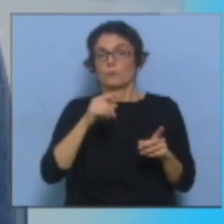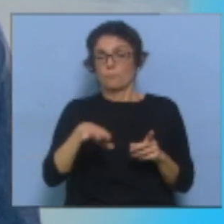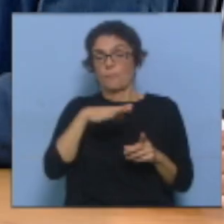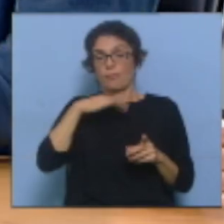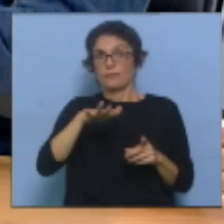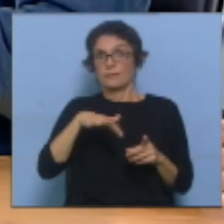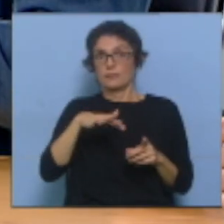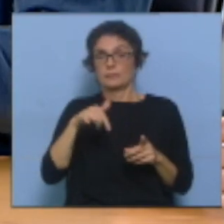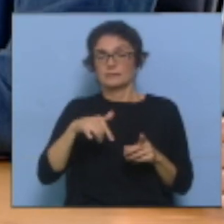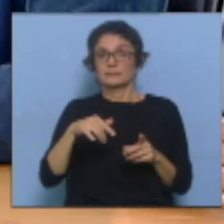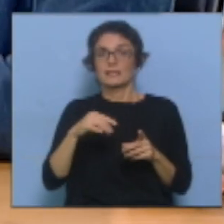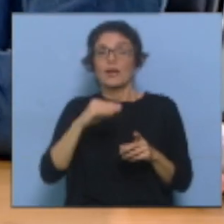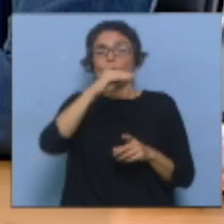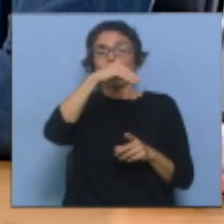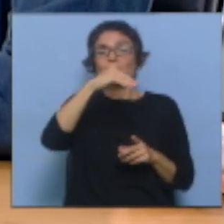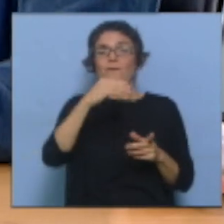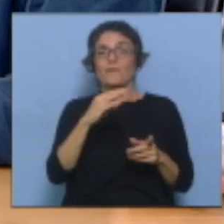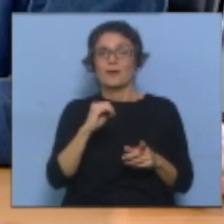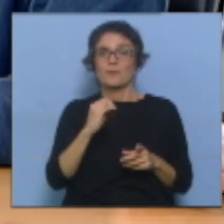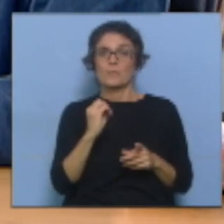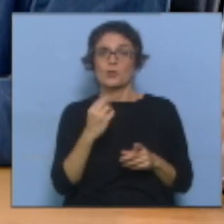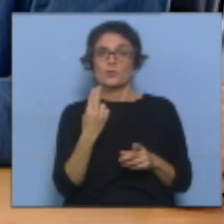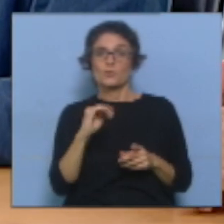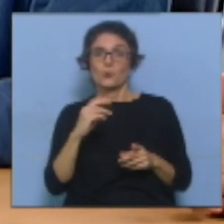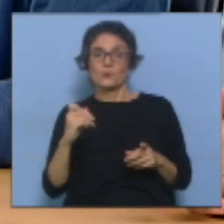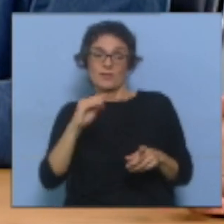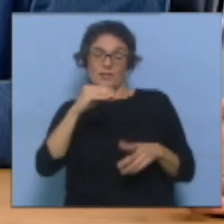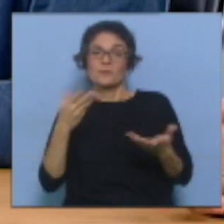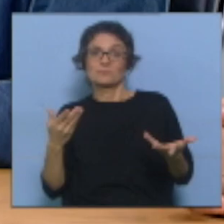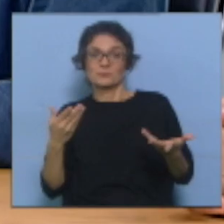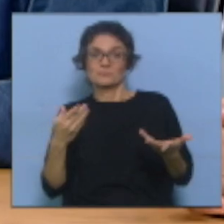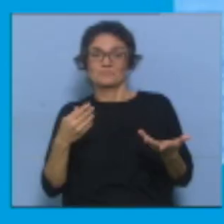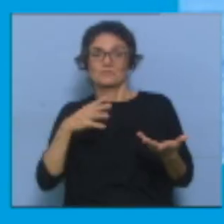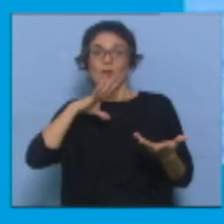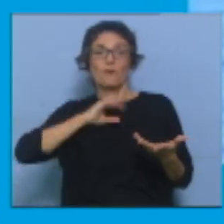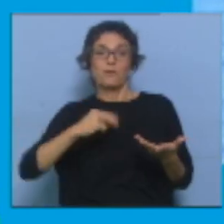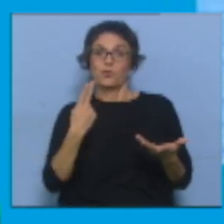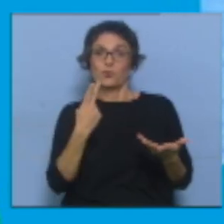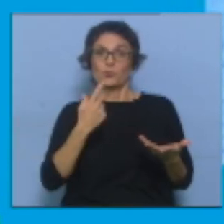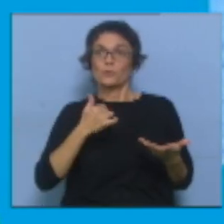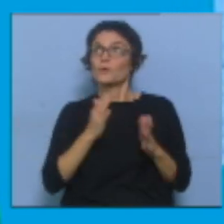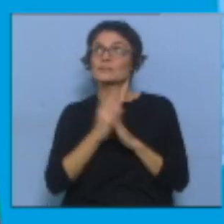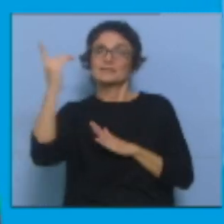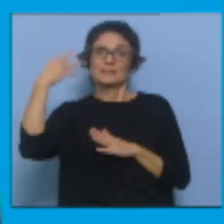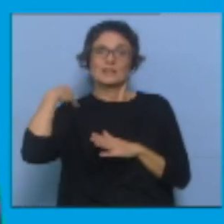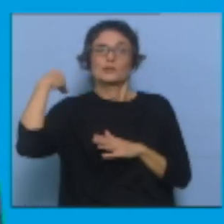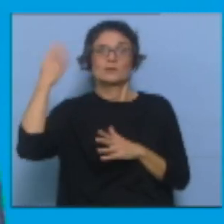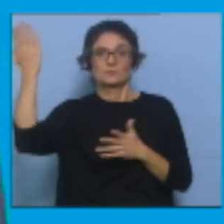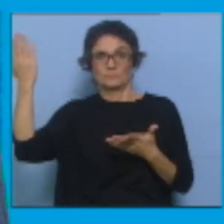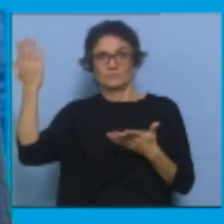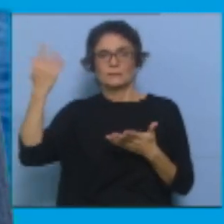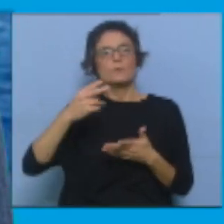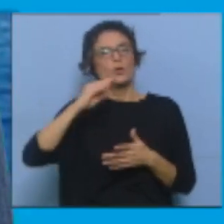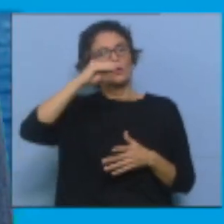e da família Sousa chamou estes filhos, que também somos filhos de Deus. Por isso há esta carga muito grande de Deus chamar e chama no concreto. É um Deus que